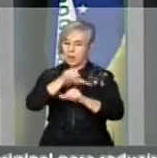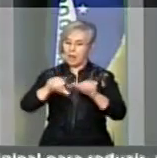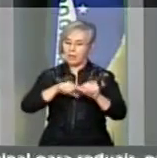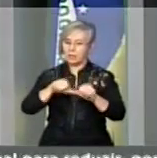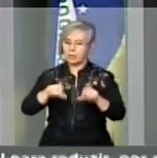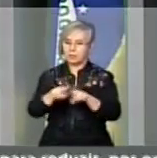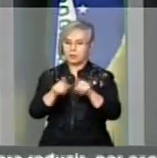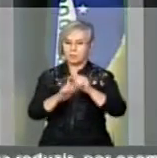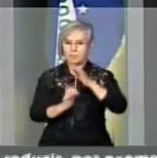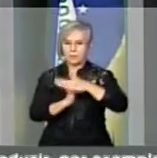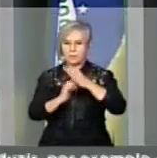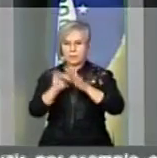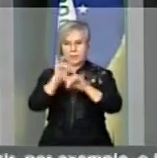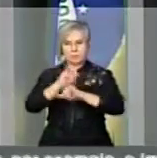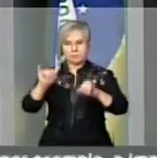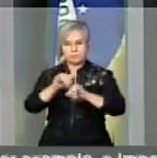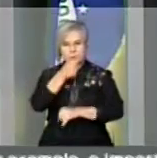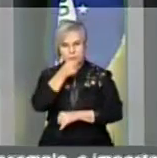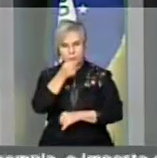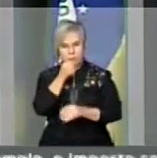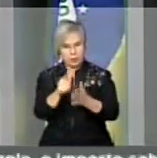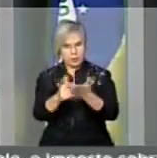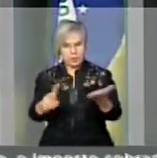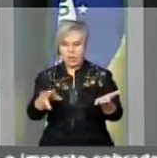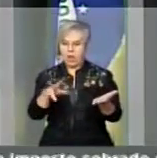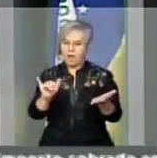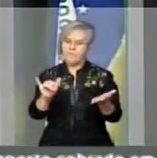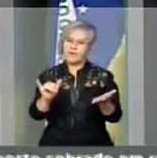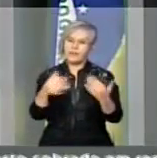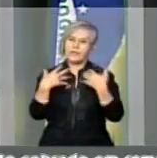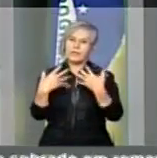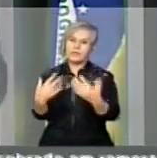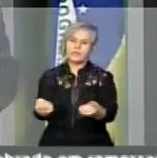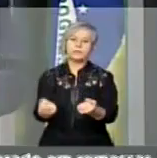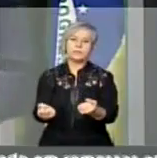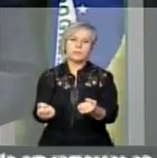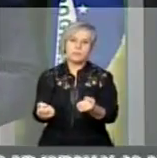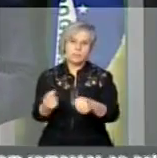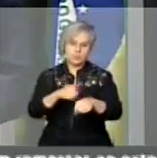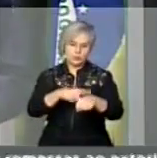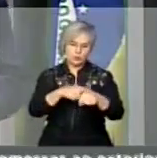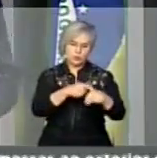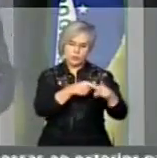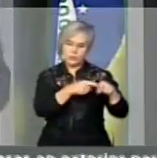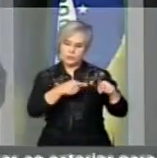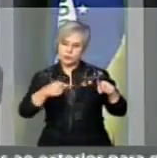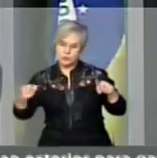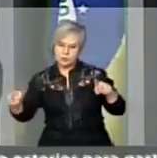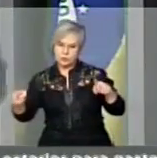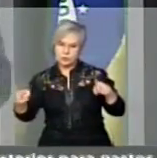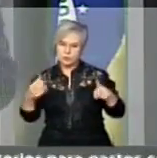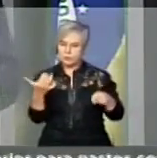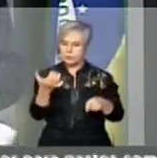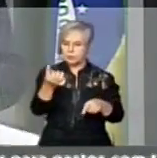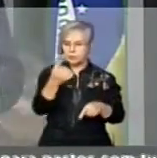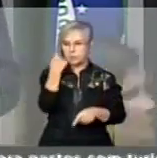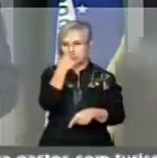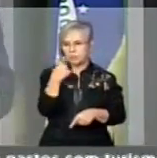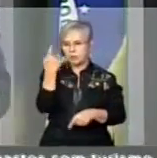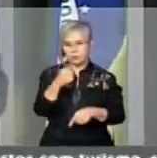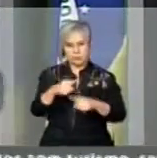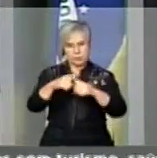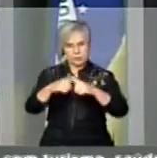veículos de imprensa receberão ao longo dos Jogos Olímpicos praticamente o total de 6 horas de competição,